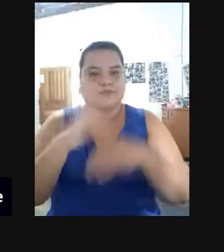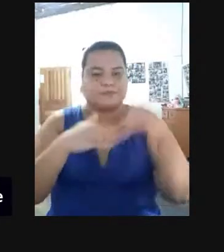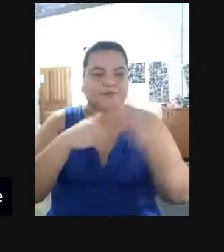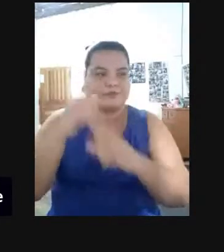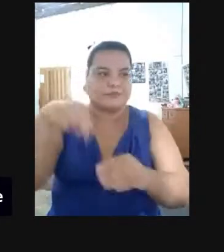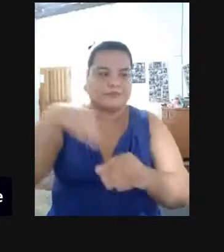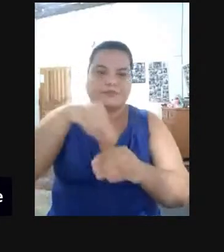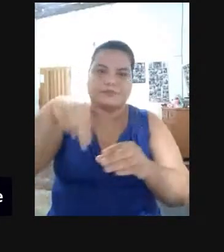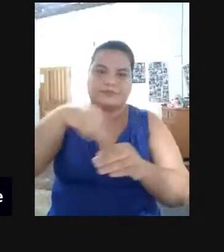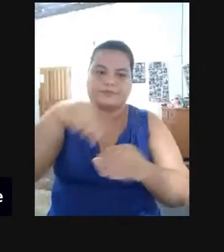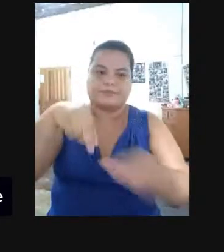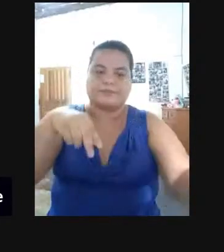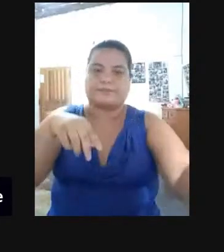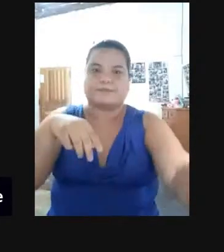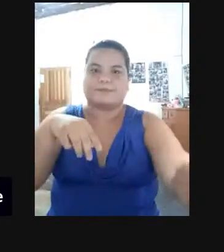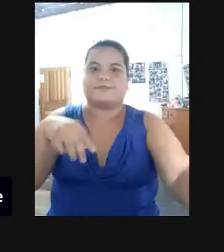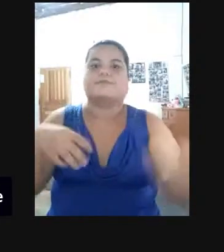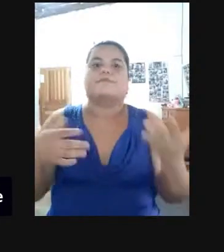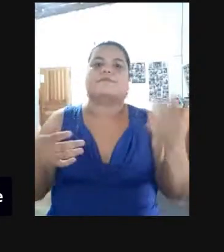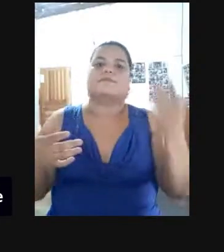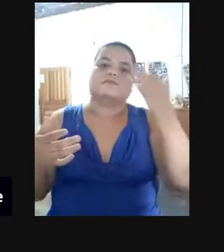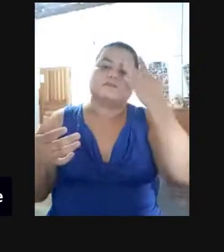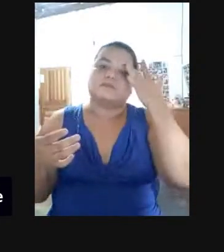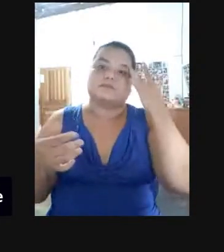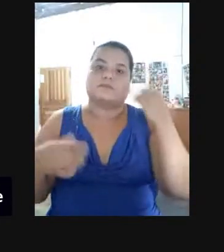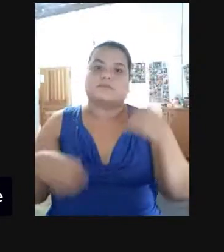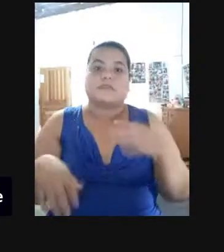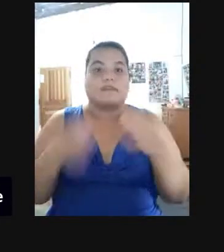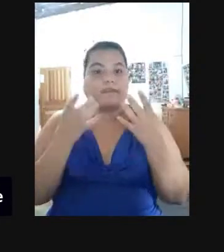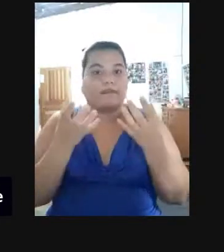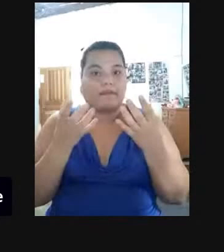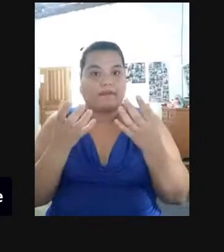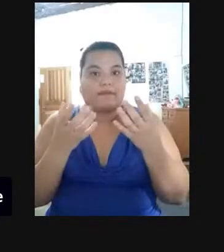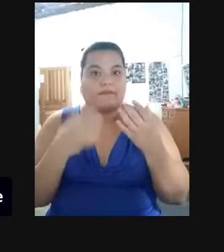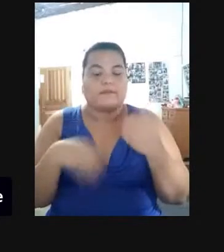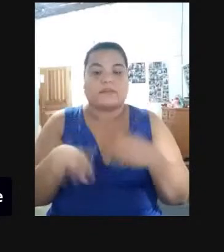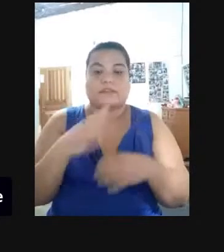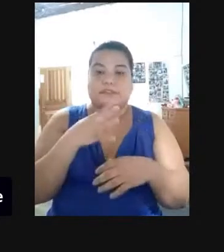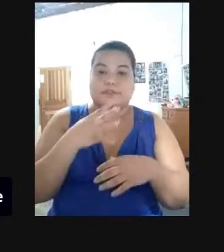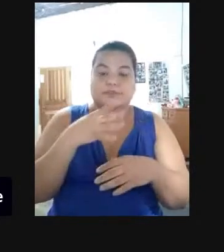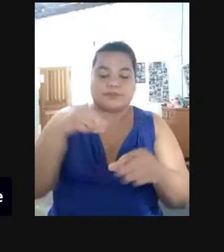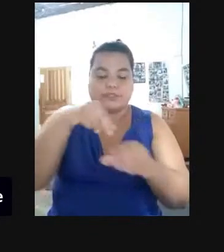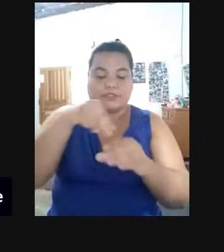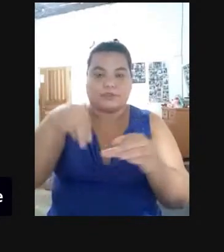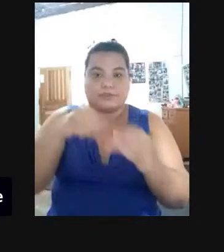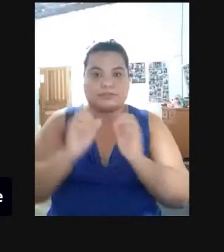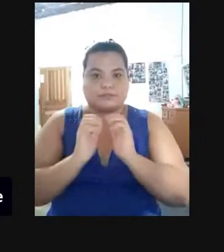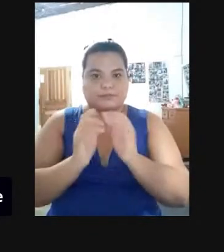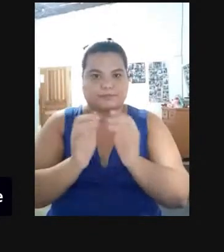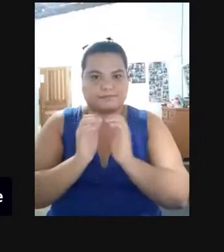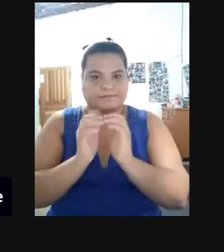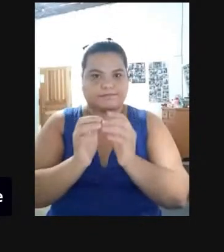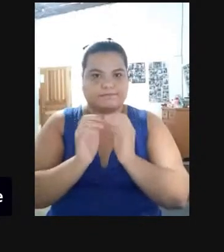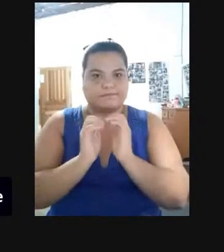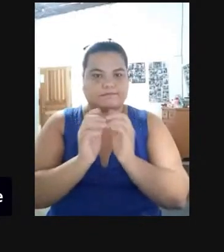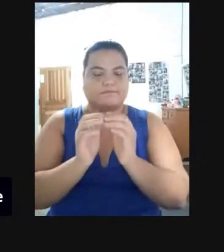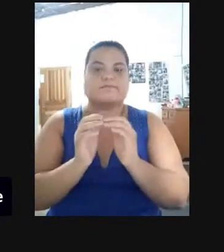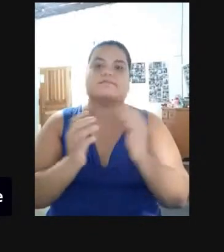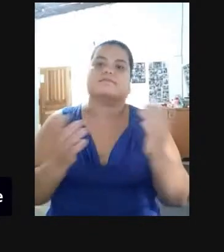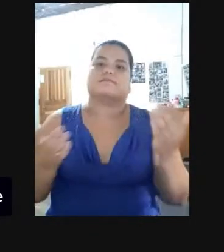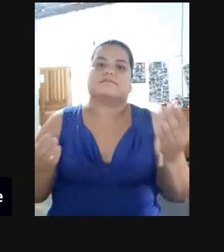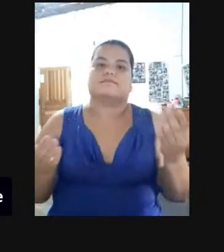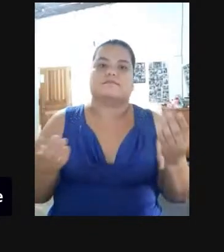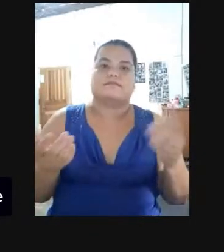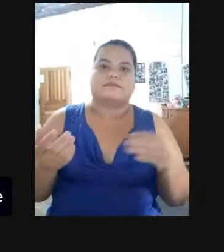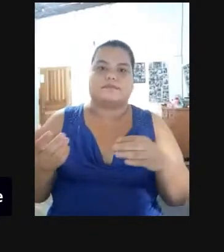nutricionistas que têm interesse em saber um pouco mais sobre a nutrição no autismo. Eu vou compartilhar aqui os